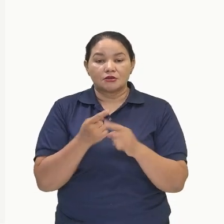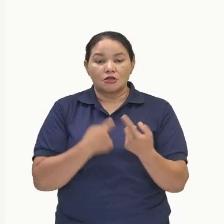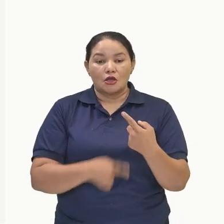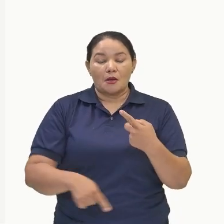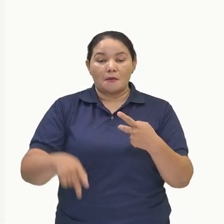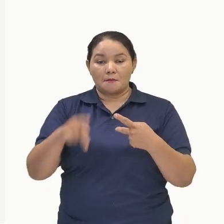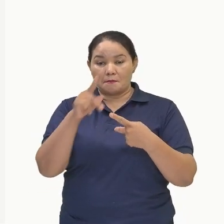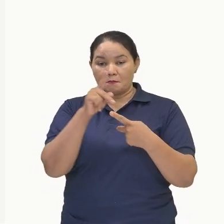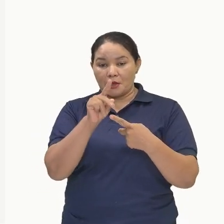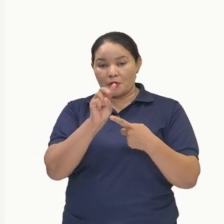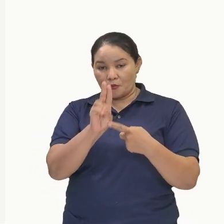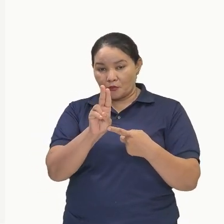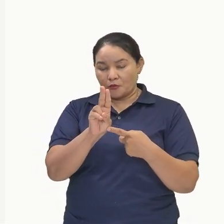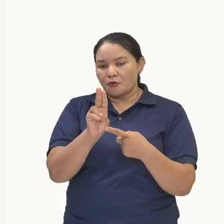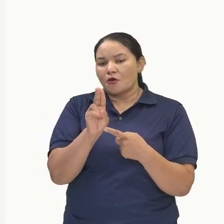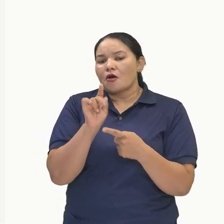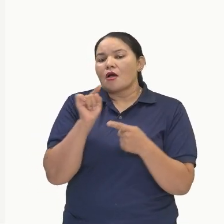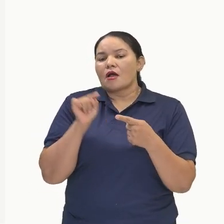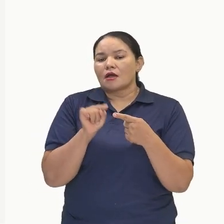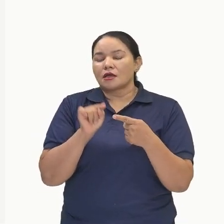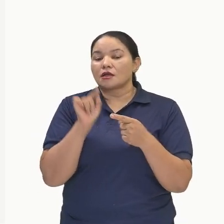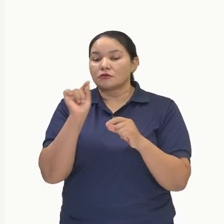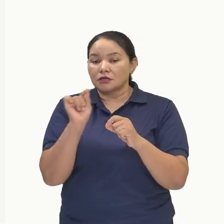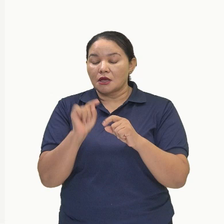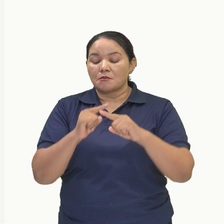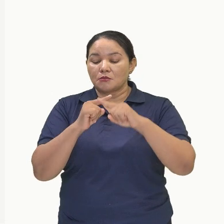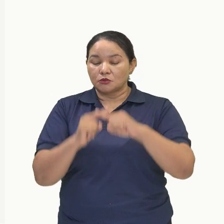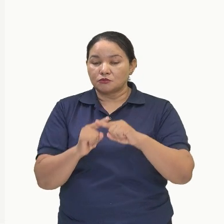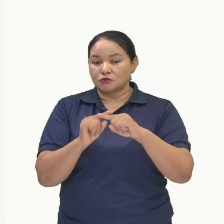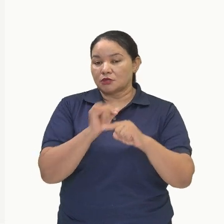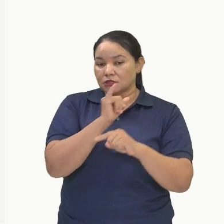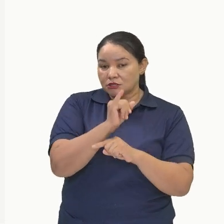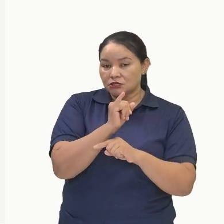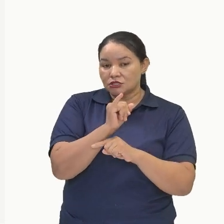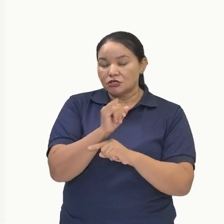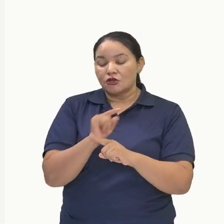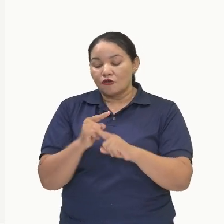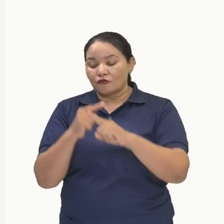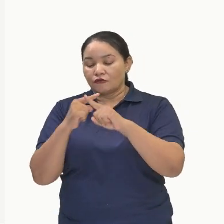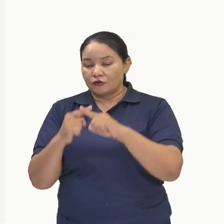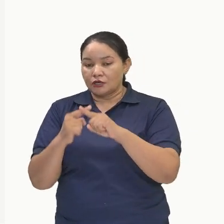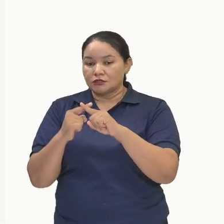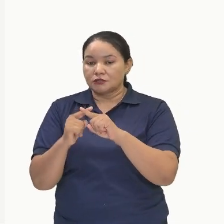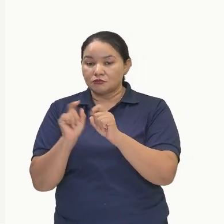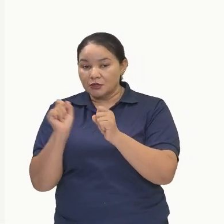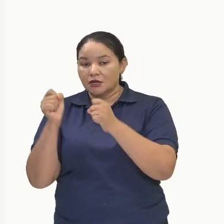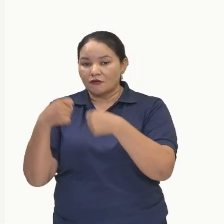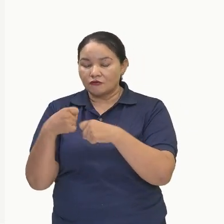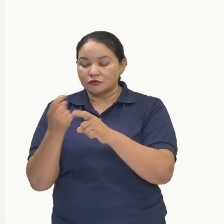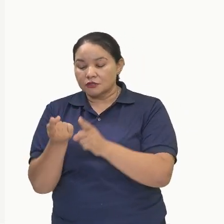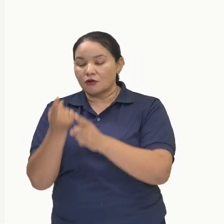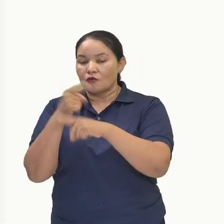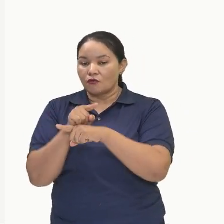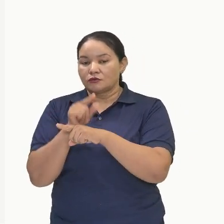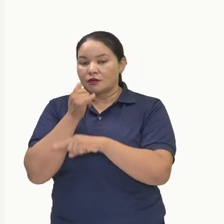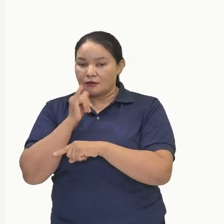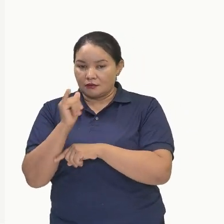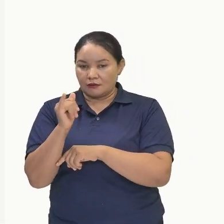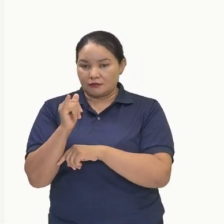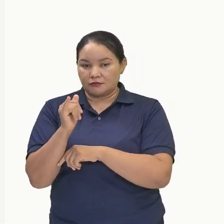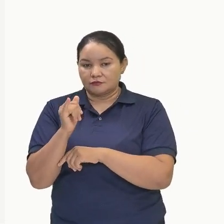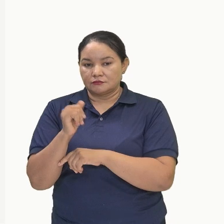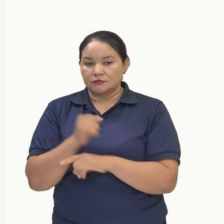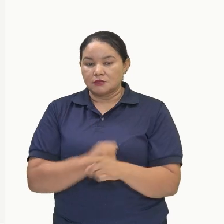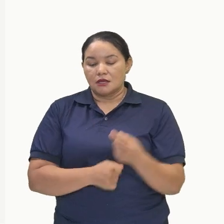Como calcular a potência útil? Multiplica a intensidade da corrente pela força contra-eletromotriz. Então, o PU